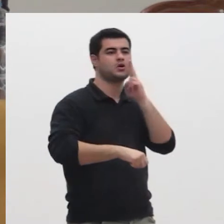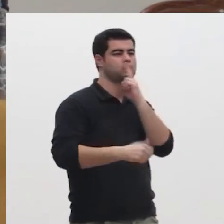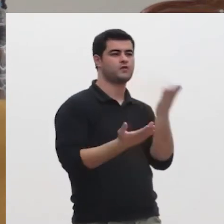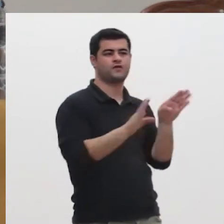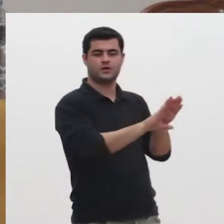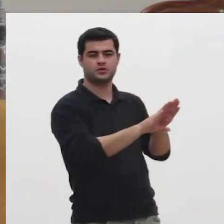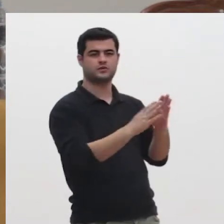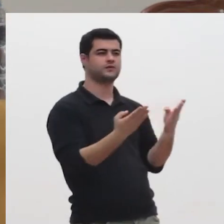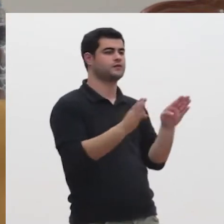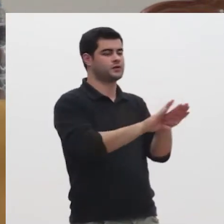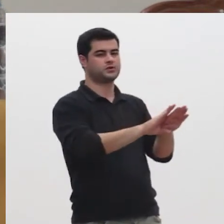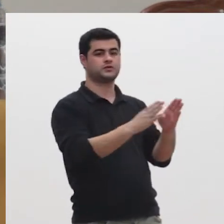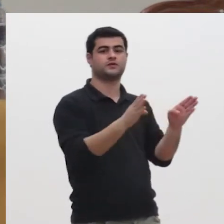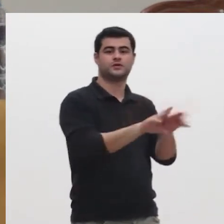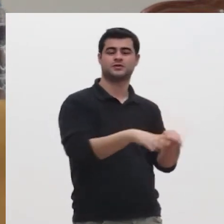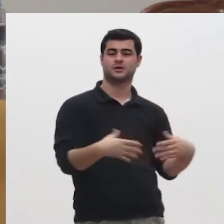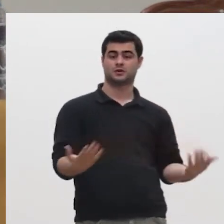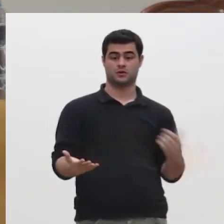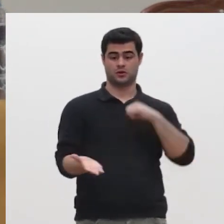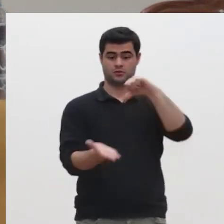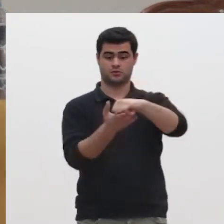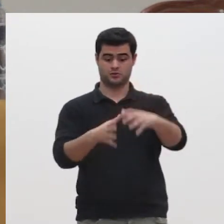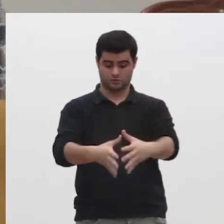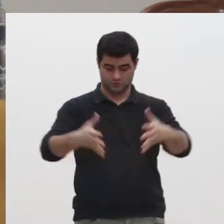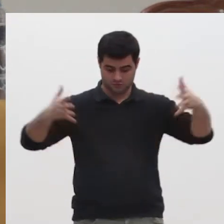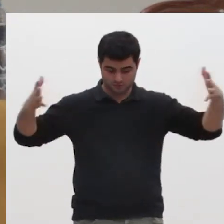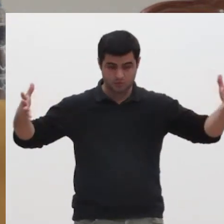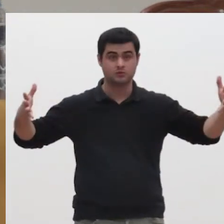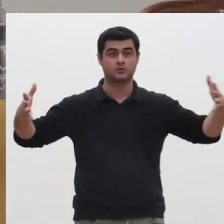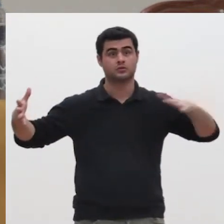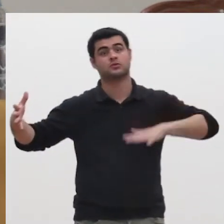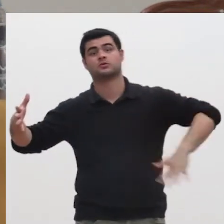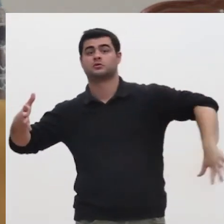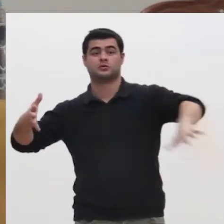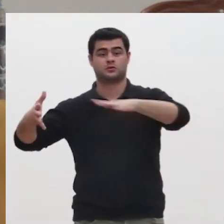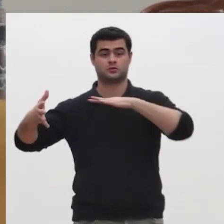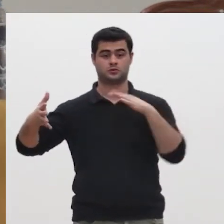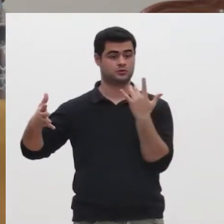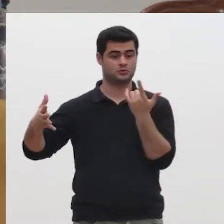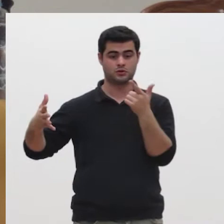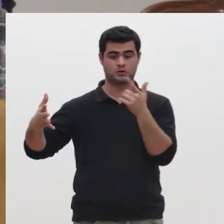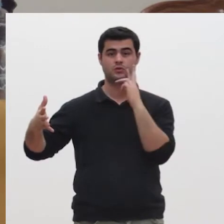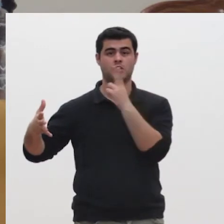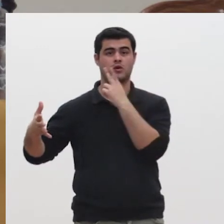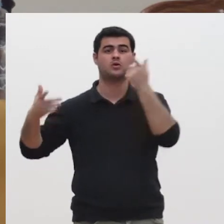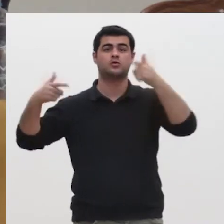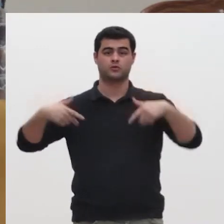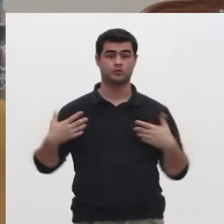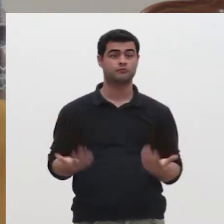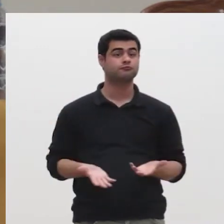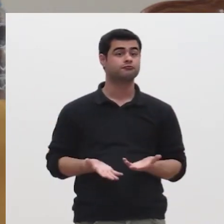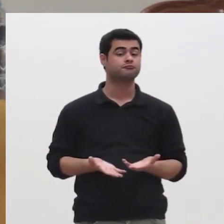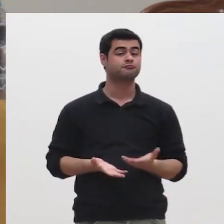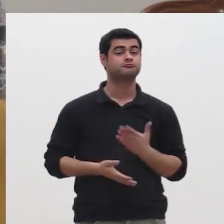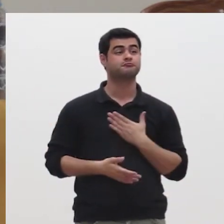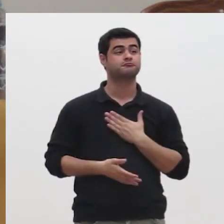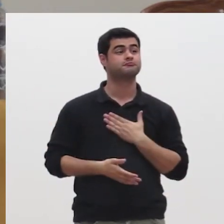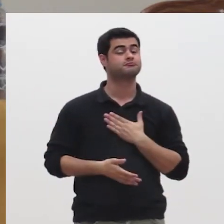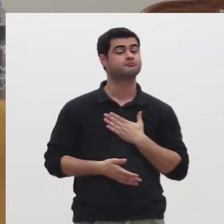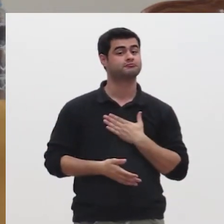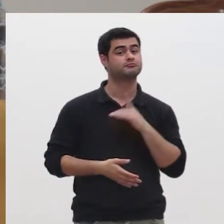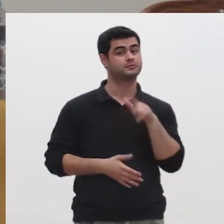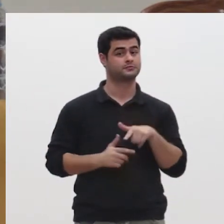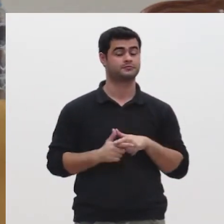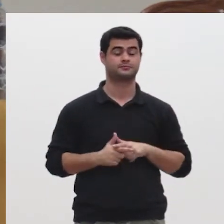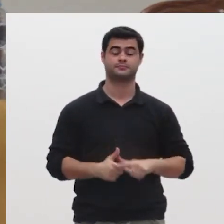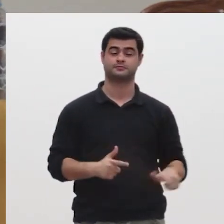funciona. Então nós temos um campus imenso, do tamanho desse campus, que não tem RU. Isso, para mim, é um